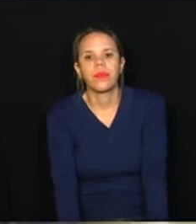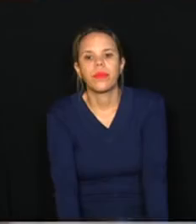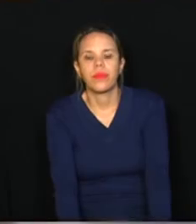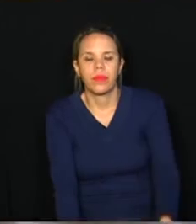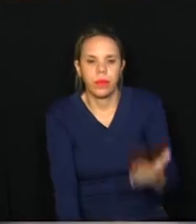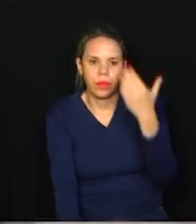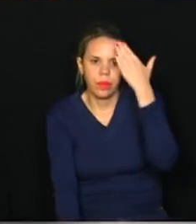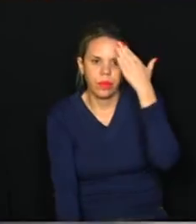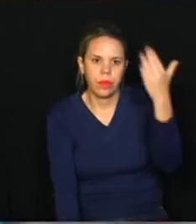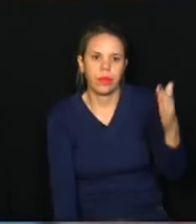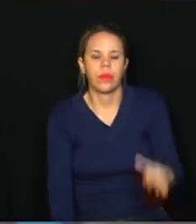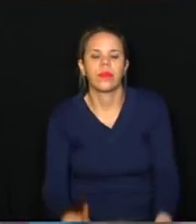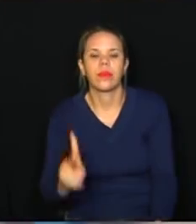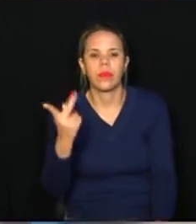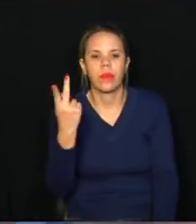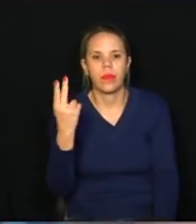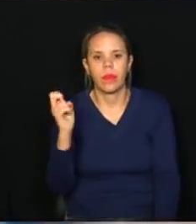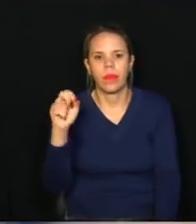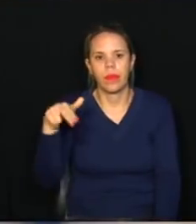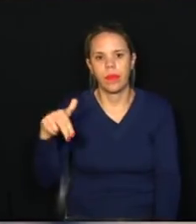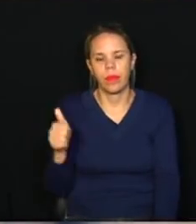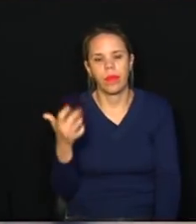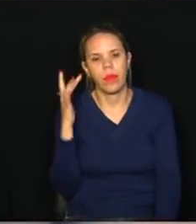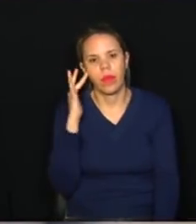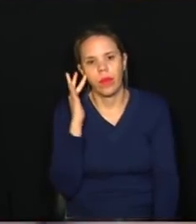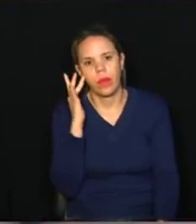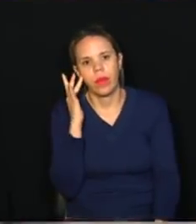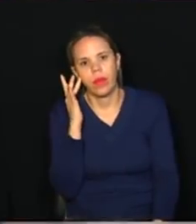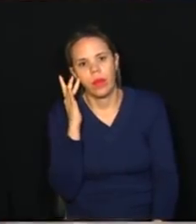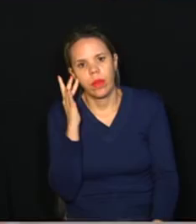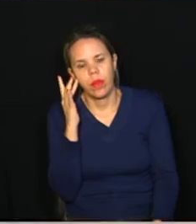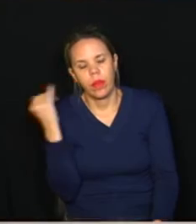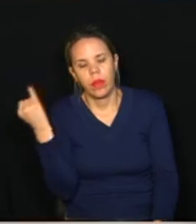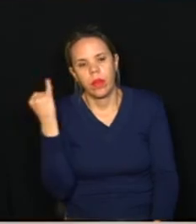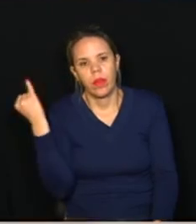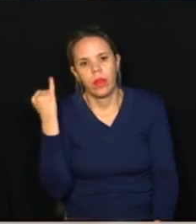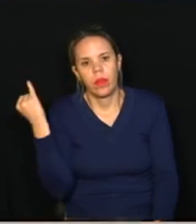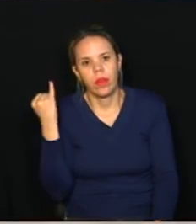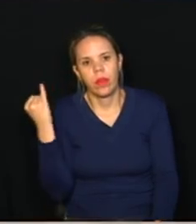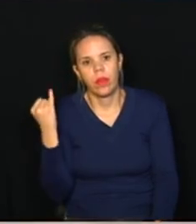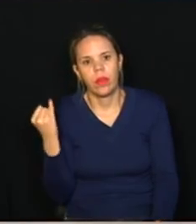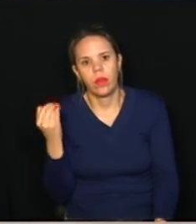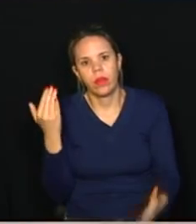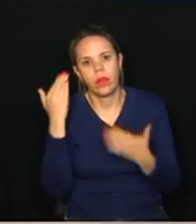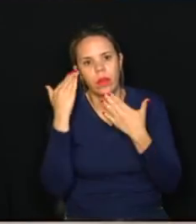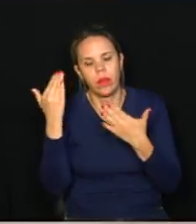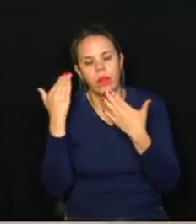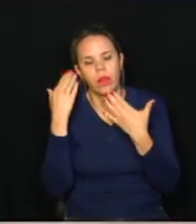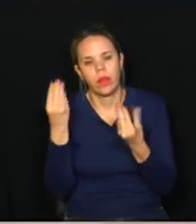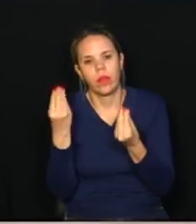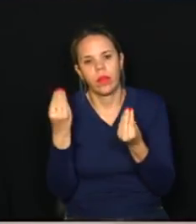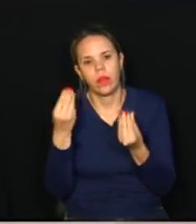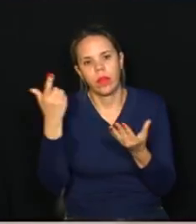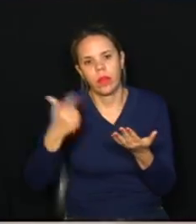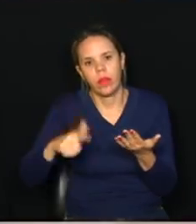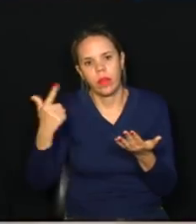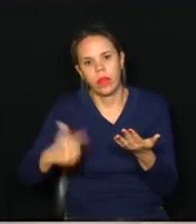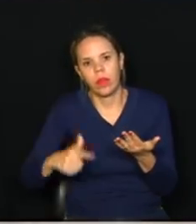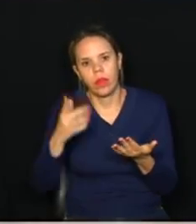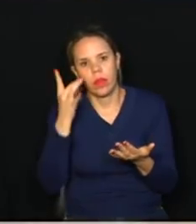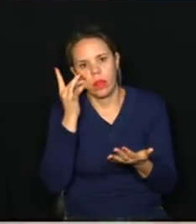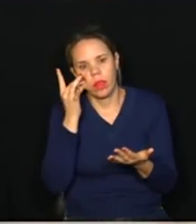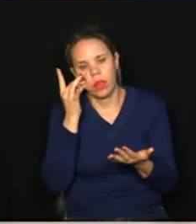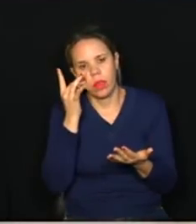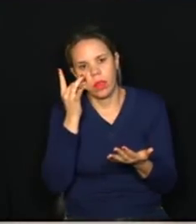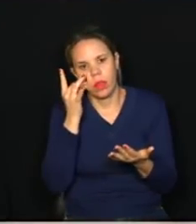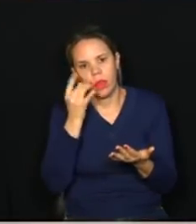Obrigado, Helena. Gente, eu acho que foi muito importante. Eu quero agradecer muito, mais uma vez, né, a presença